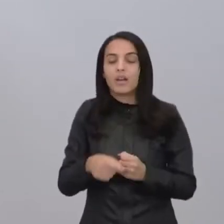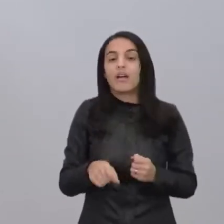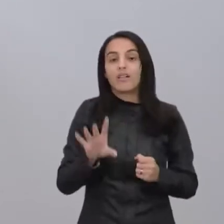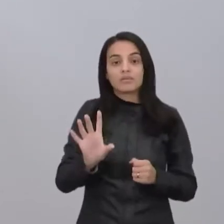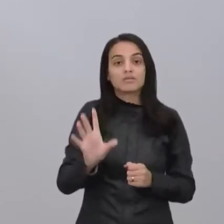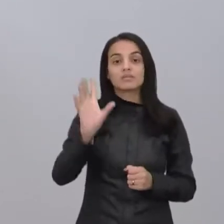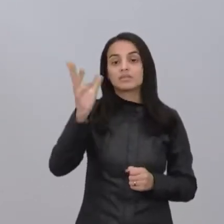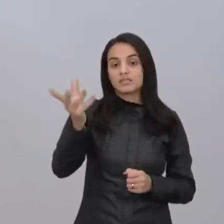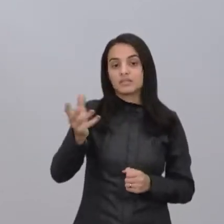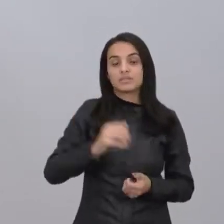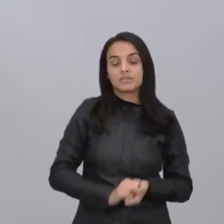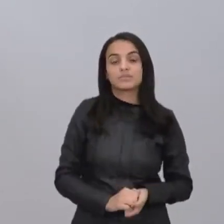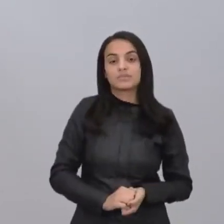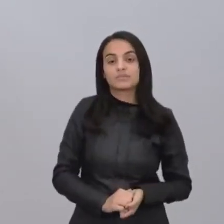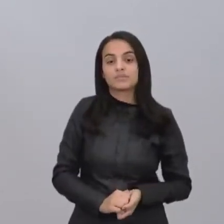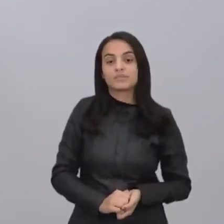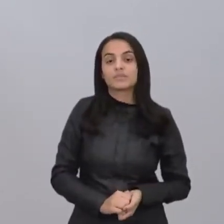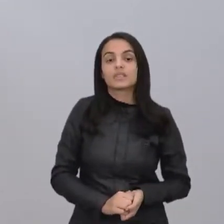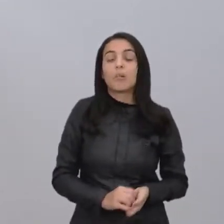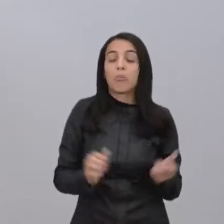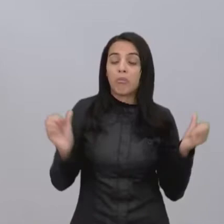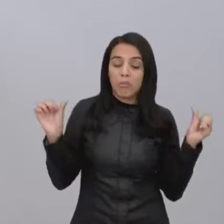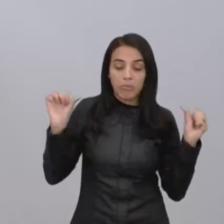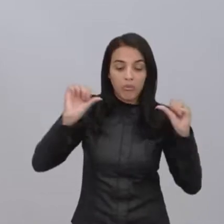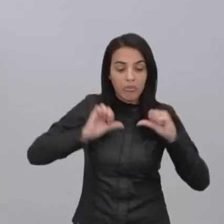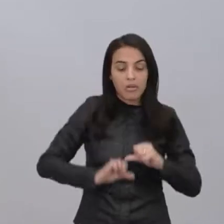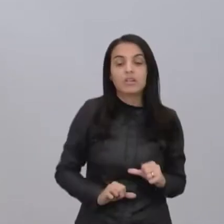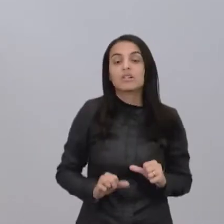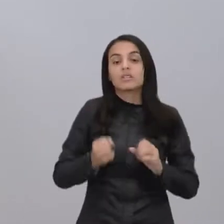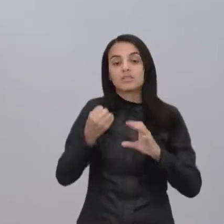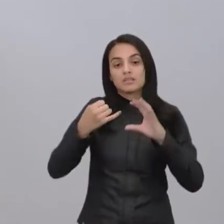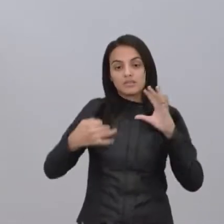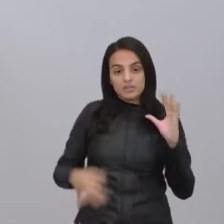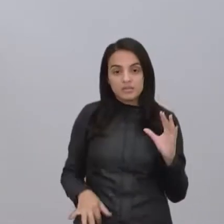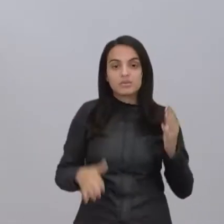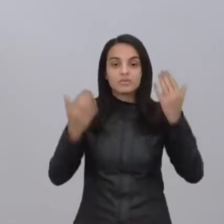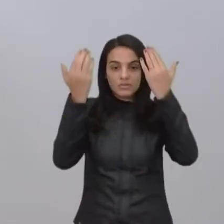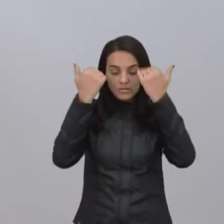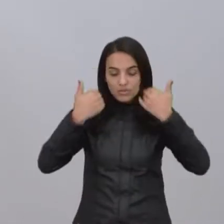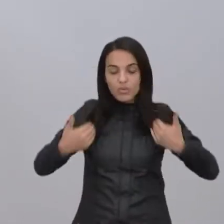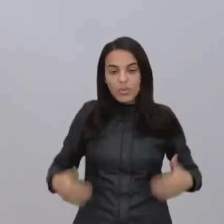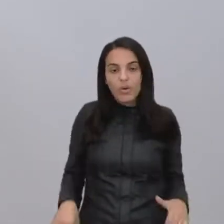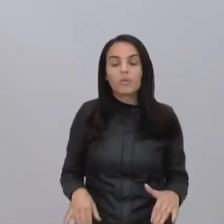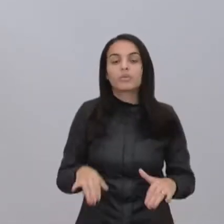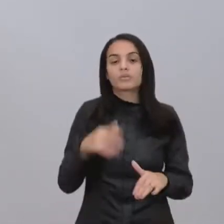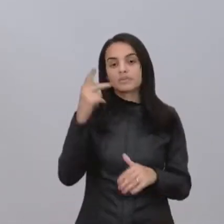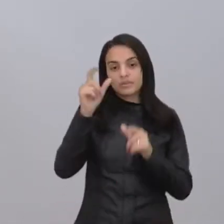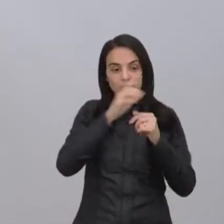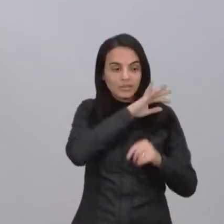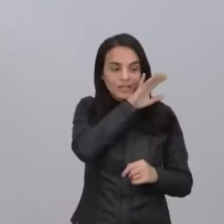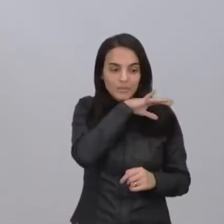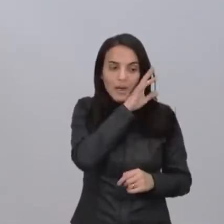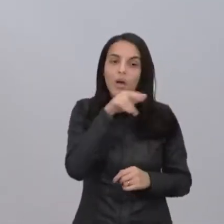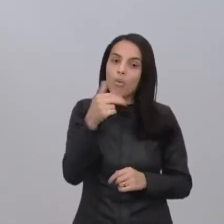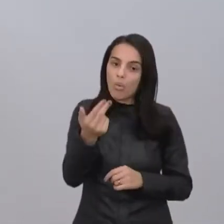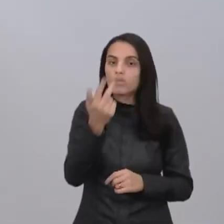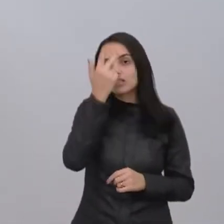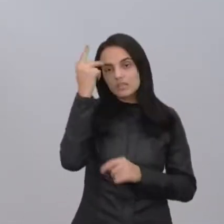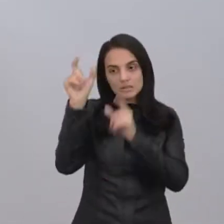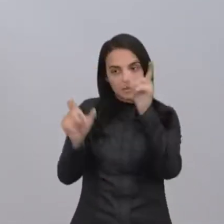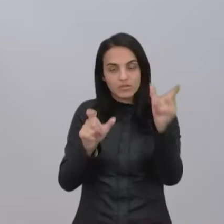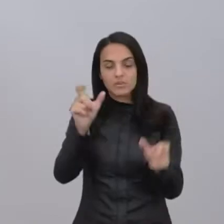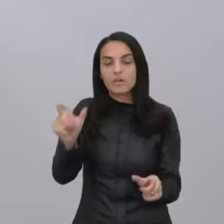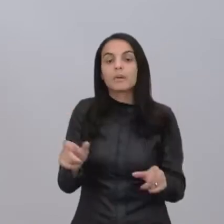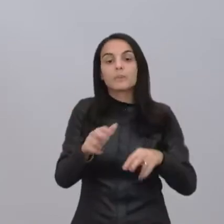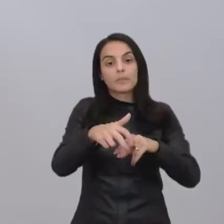danos celulares, prejudicando os aspectos fisiológicos desses indivíduos e desses animais. Então, por